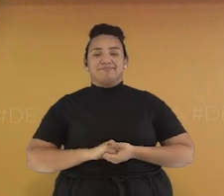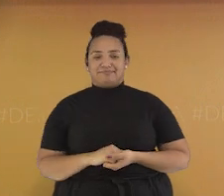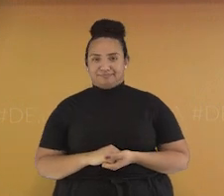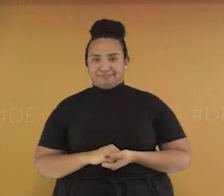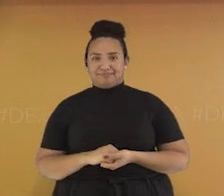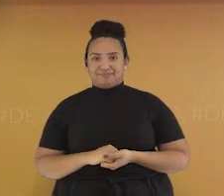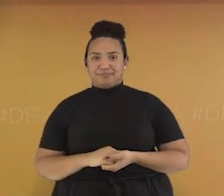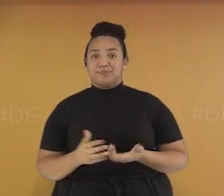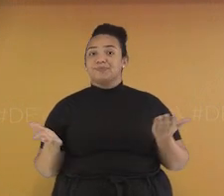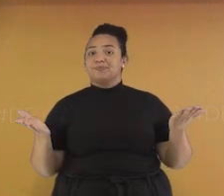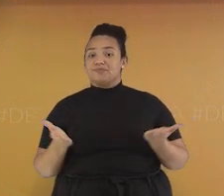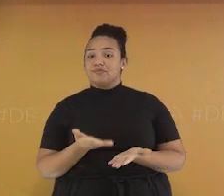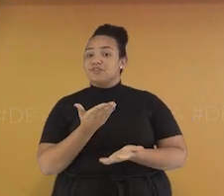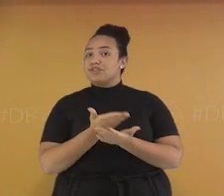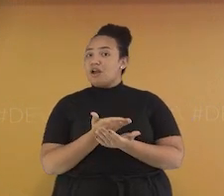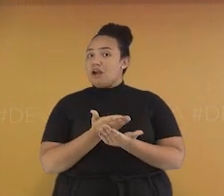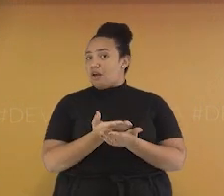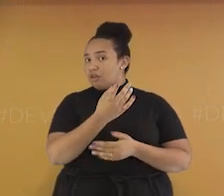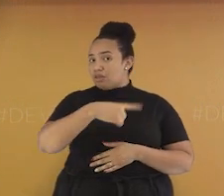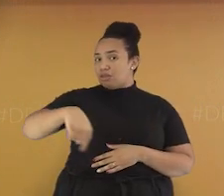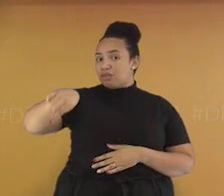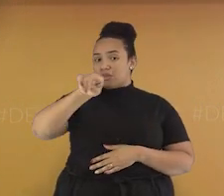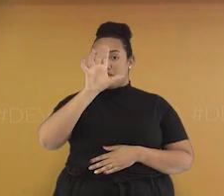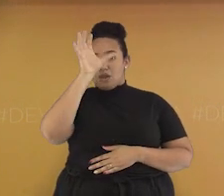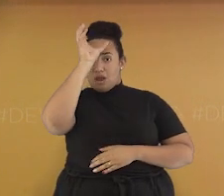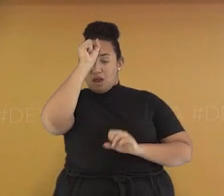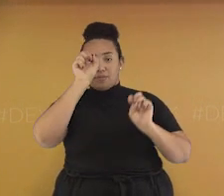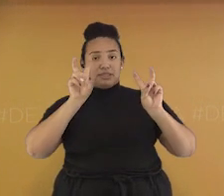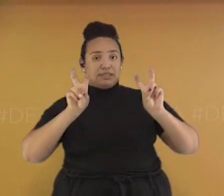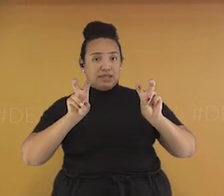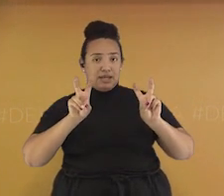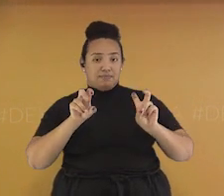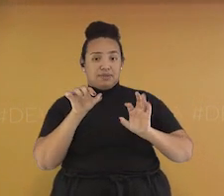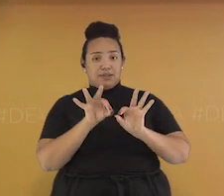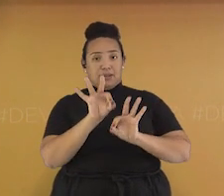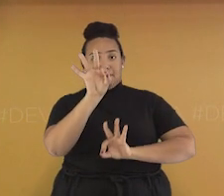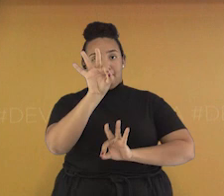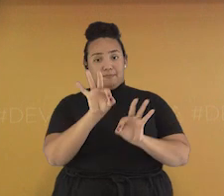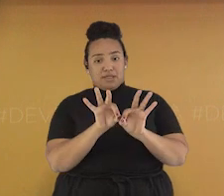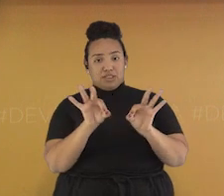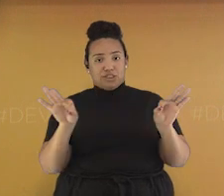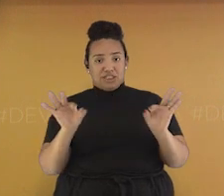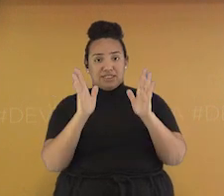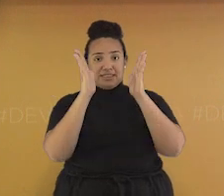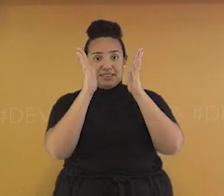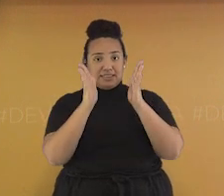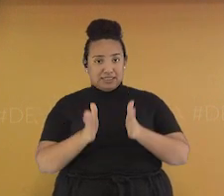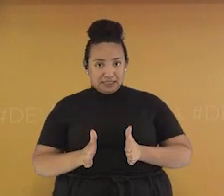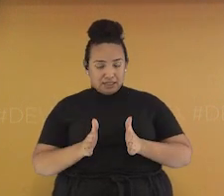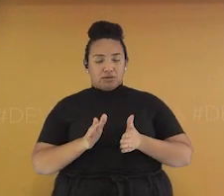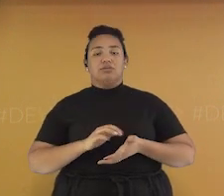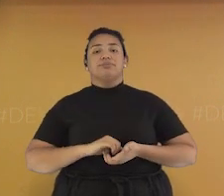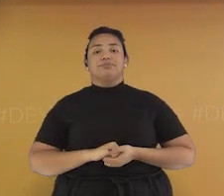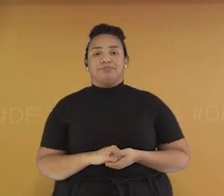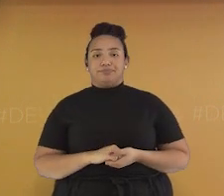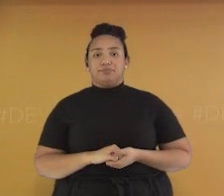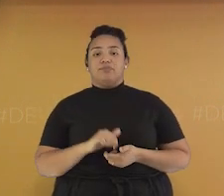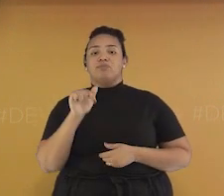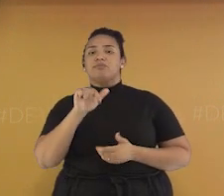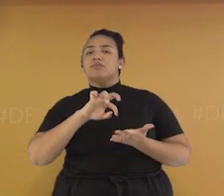sua presença nessa aula. Na aula de hoje, aprendemos sobre as medidas de tendência